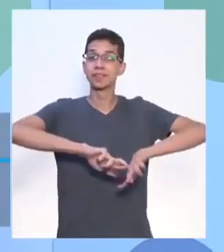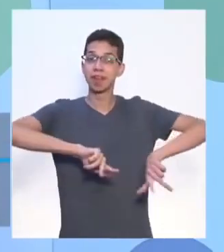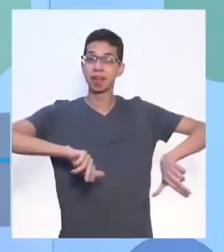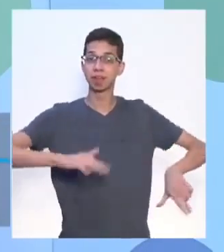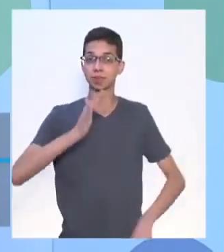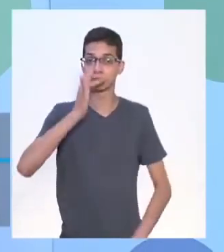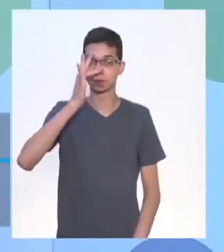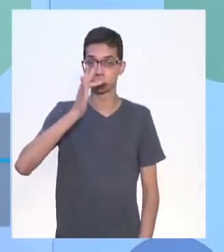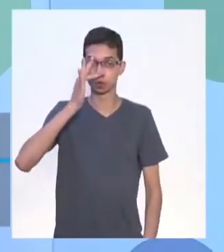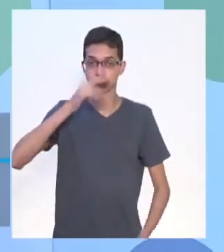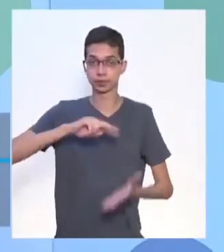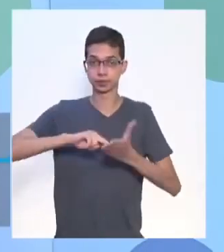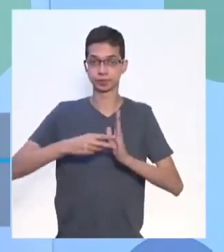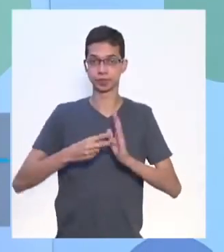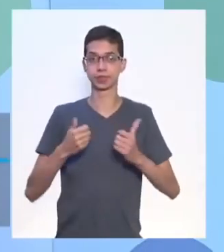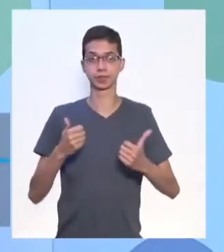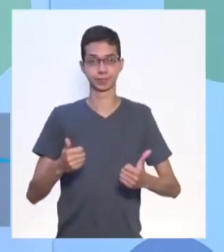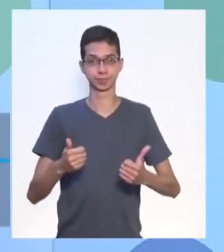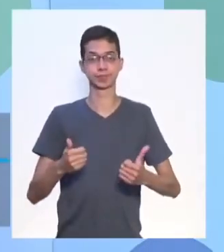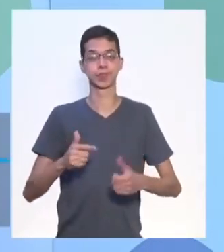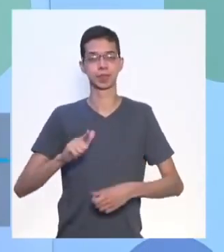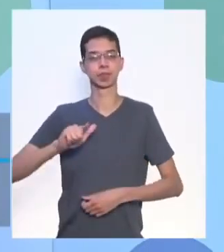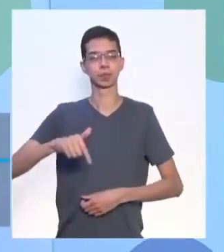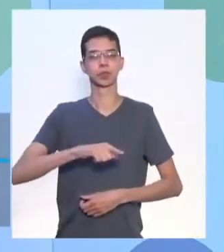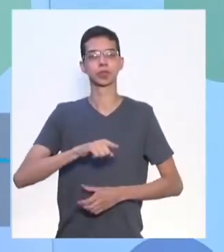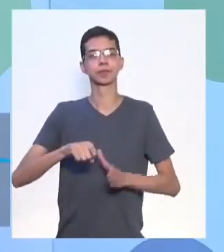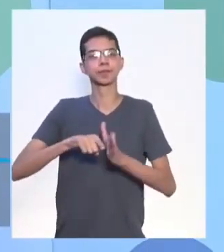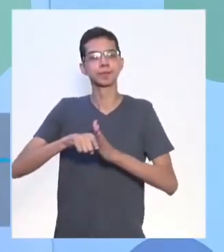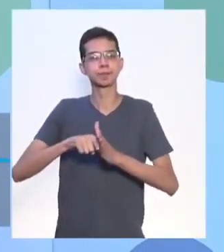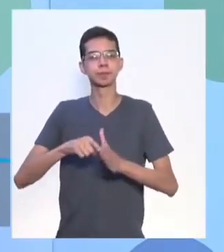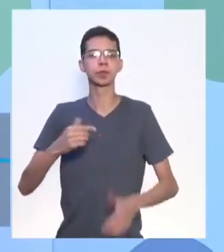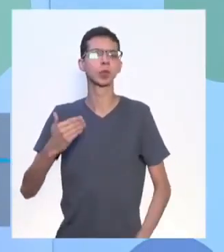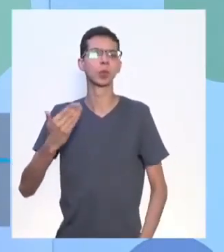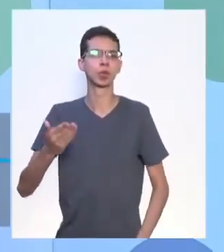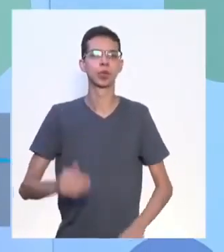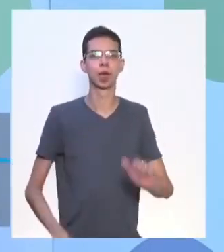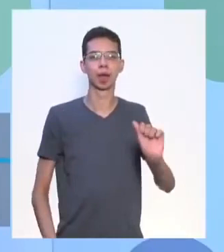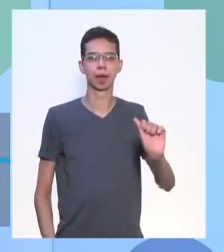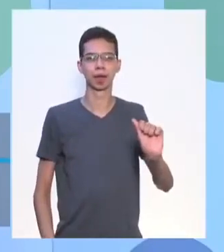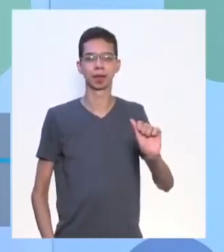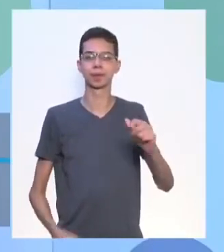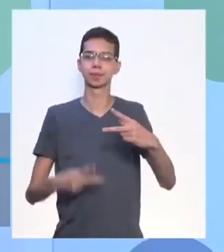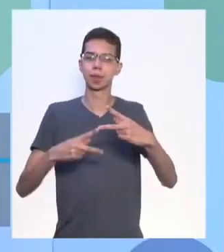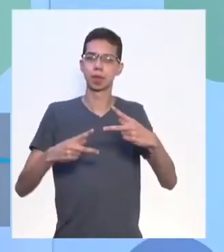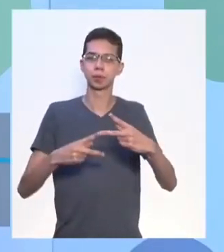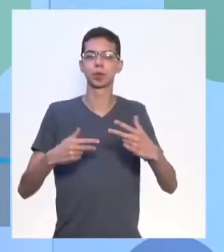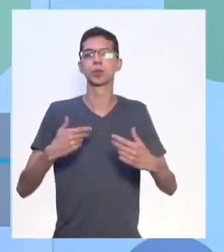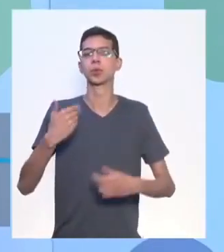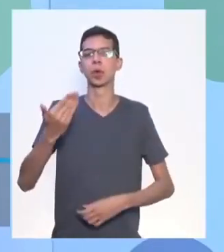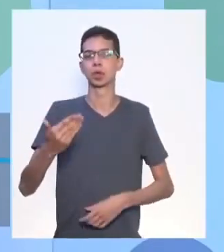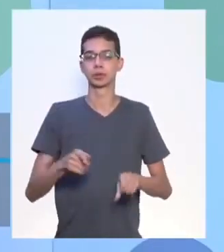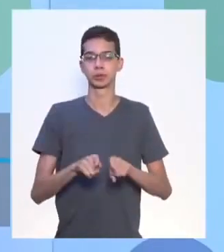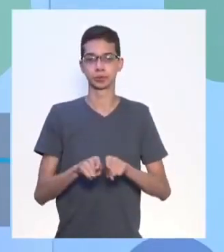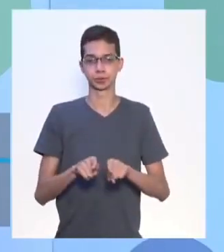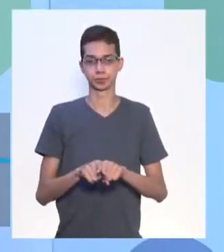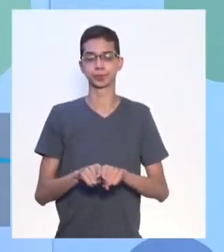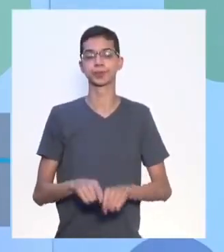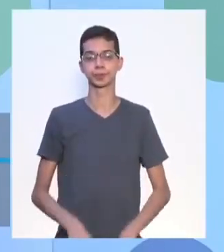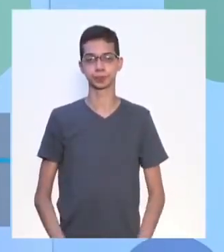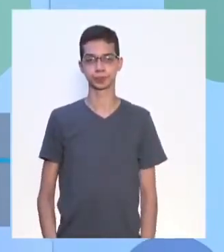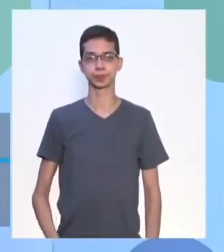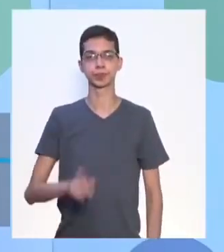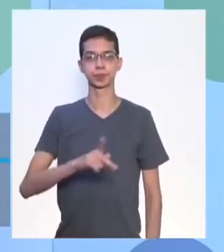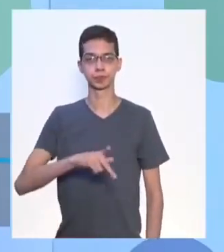vai retomar, vocês podem pesquisar sobre isso e verificar quando é que esse a vai ser preposição, a questão da regência, do verbo exigir preposição. Os professores